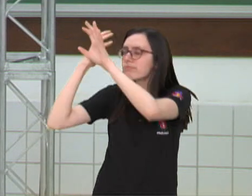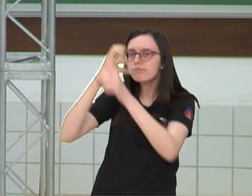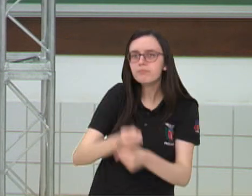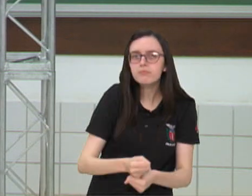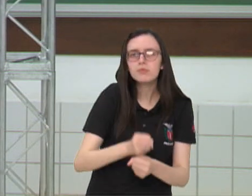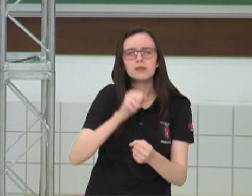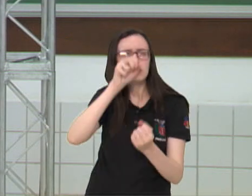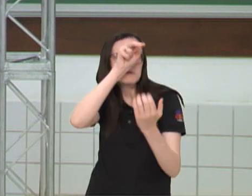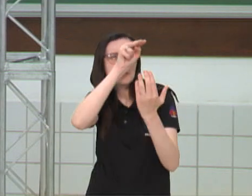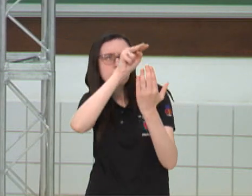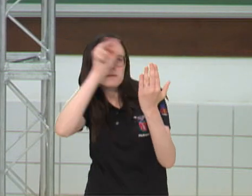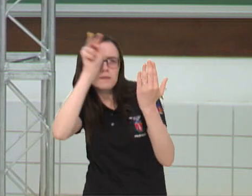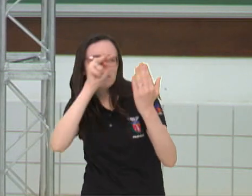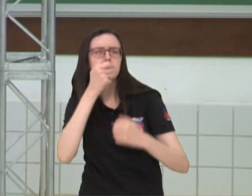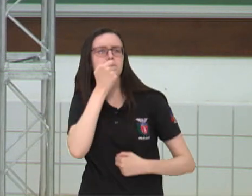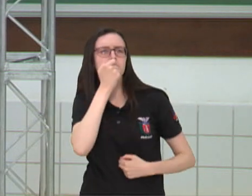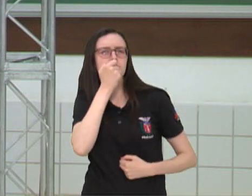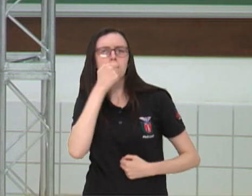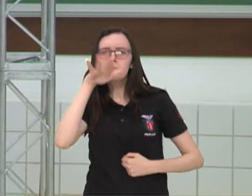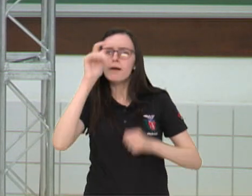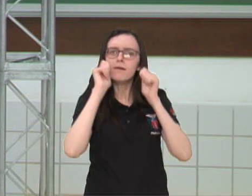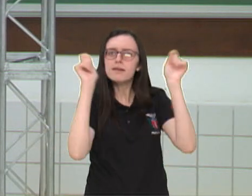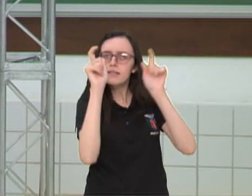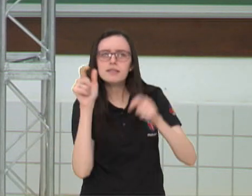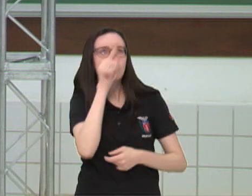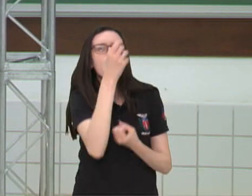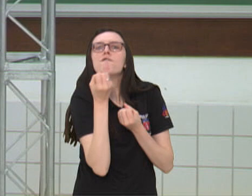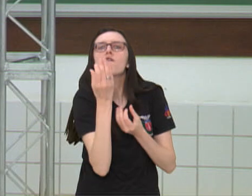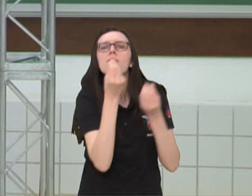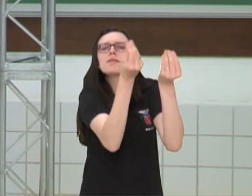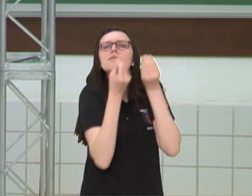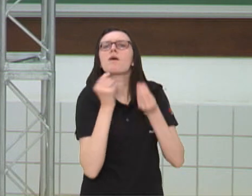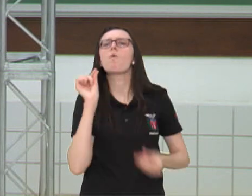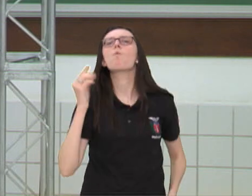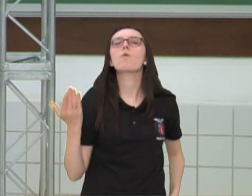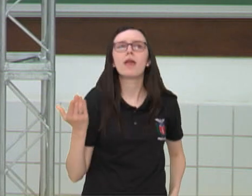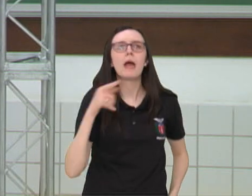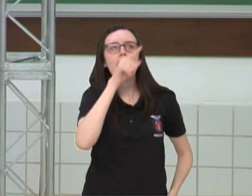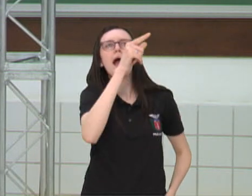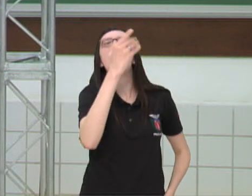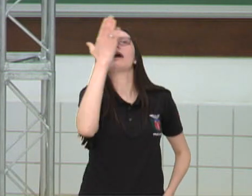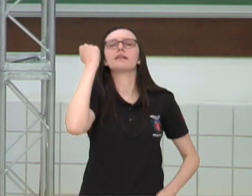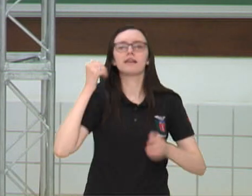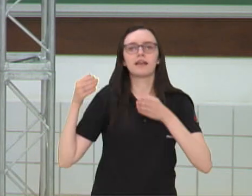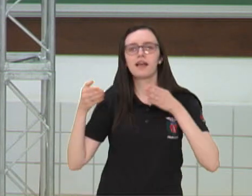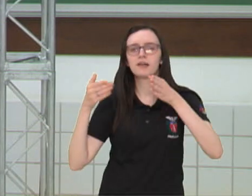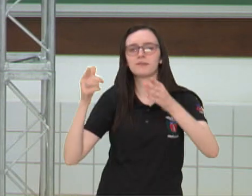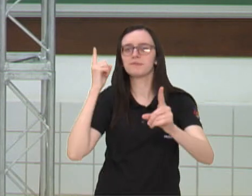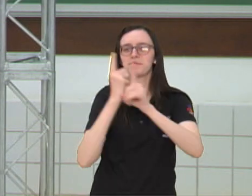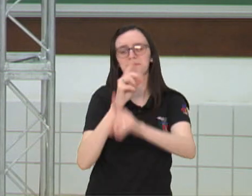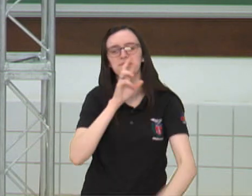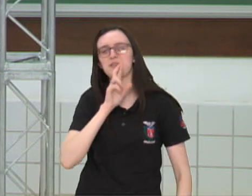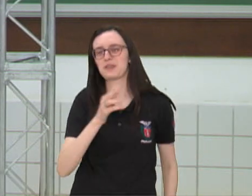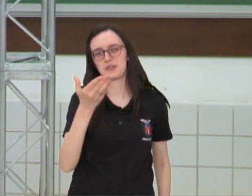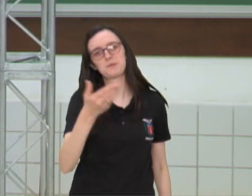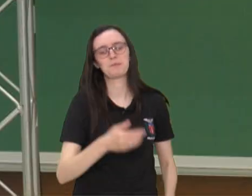um exercício, prestar muita atenção nos dados do exercício para saber o caminho que leva até a